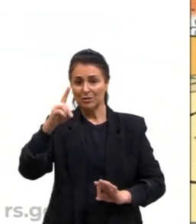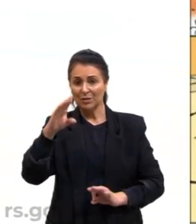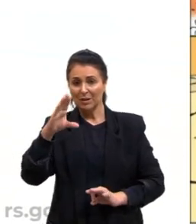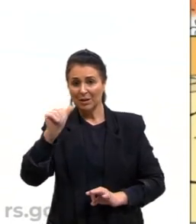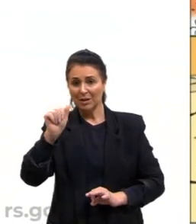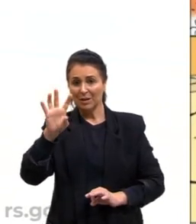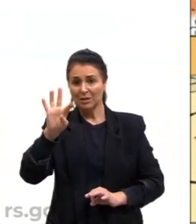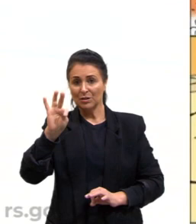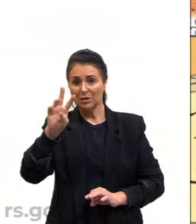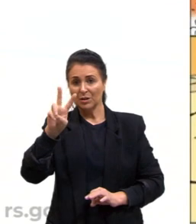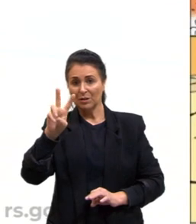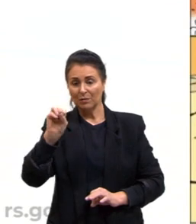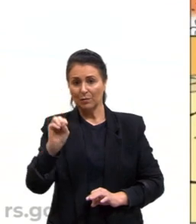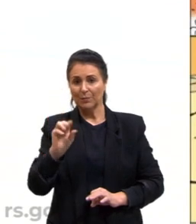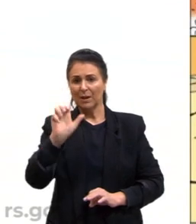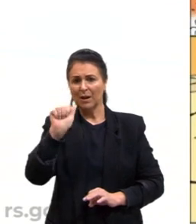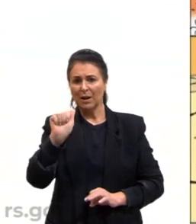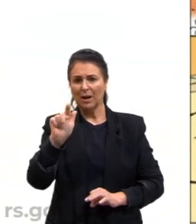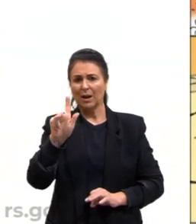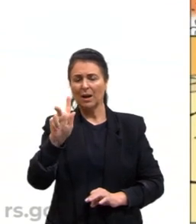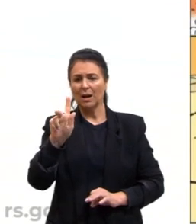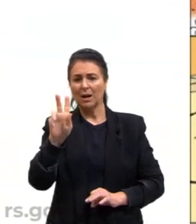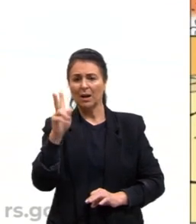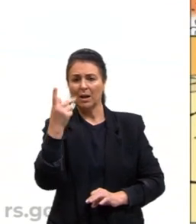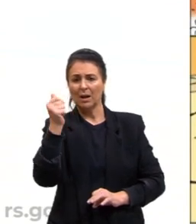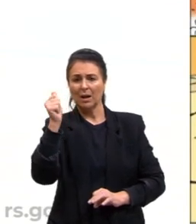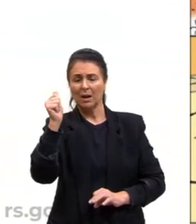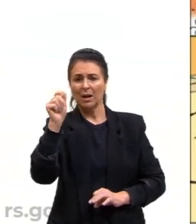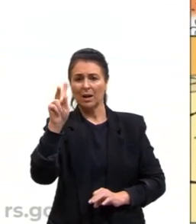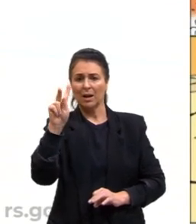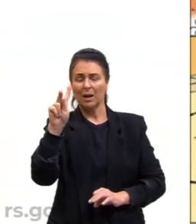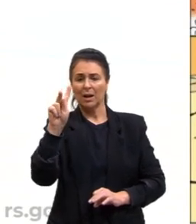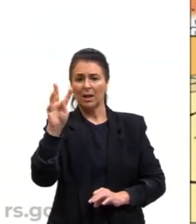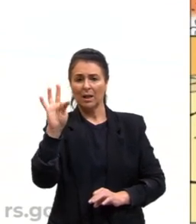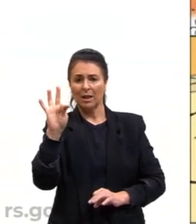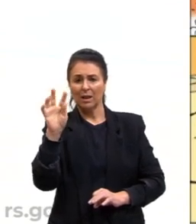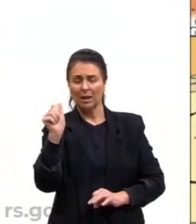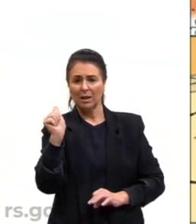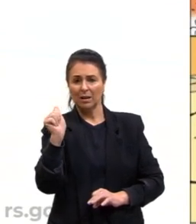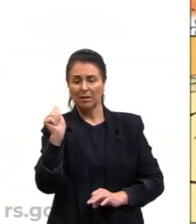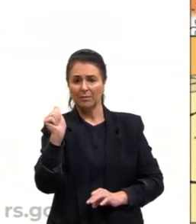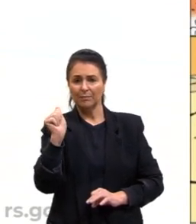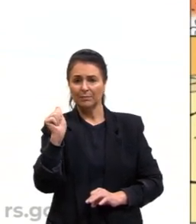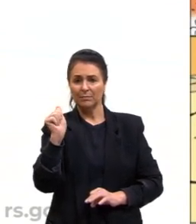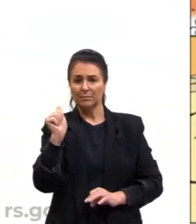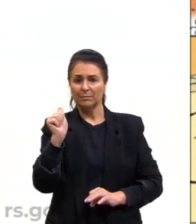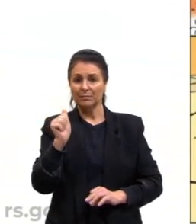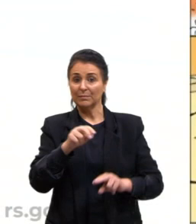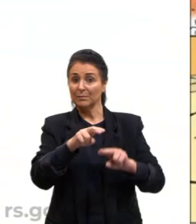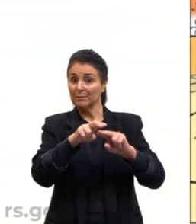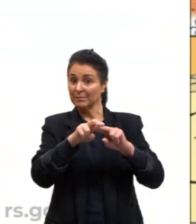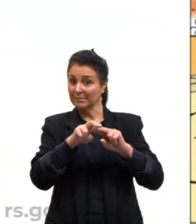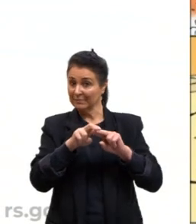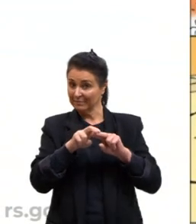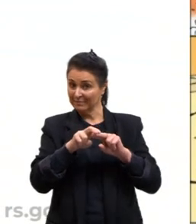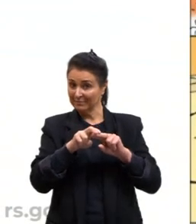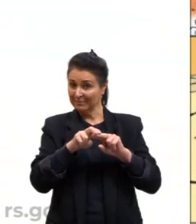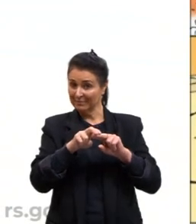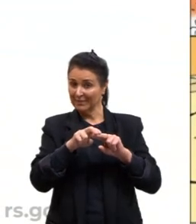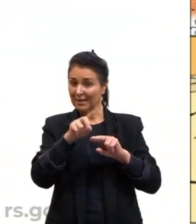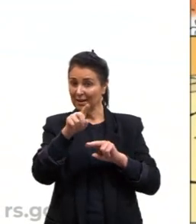Agatha por vou por ti iria até a Lua